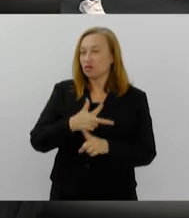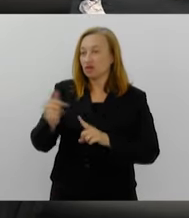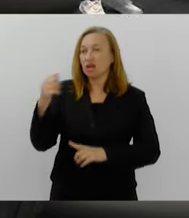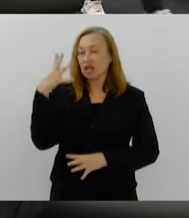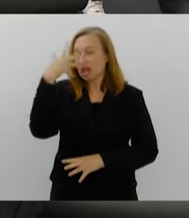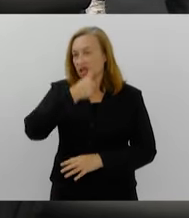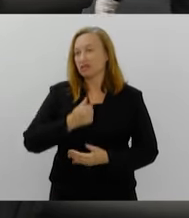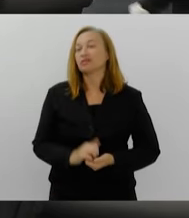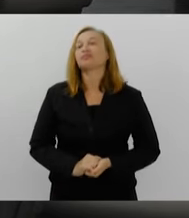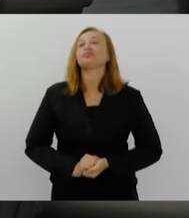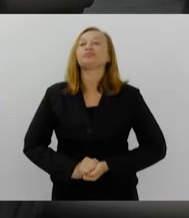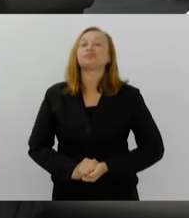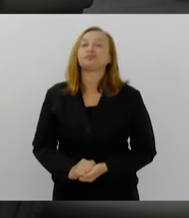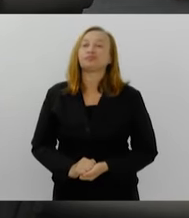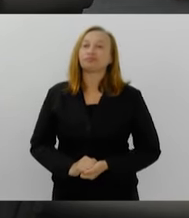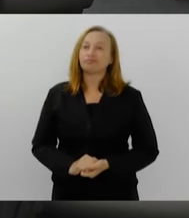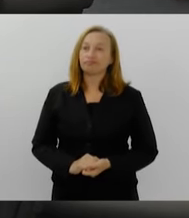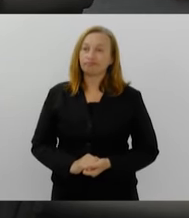presidente.